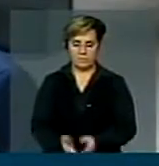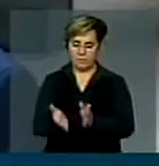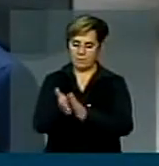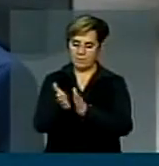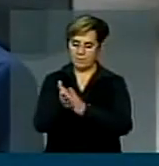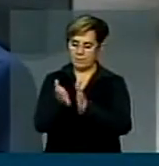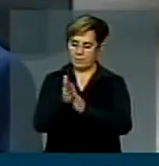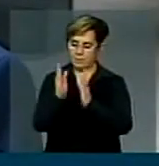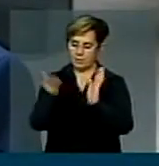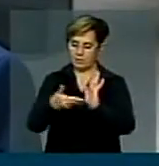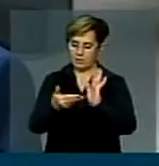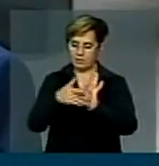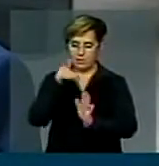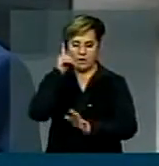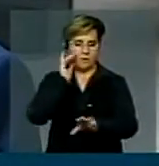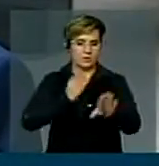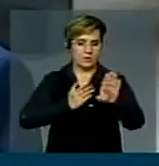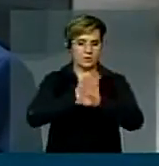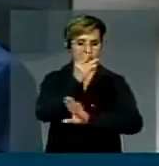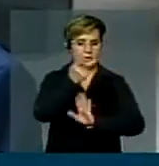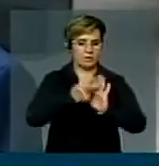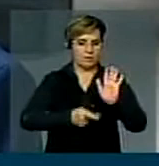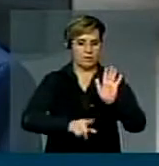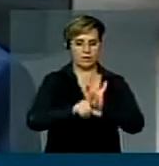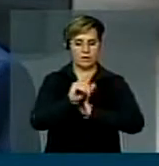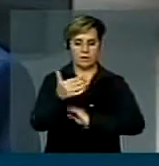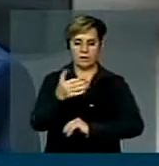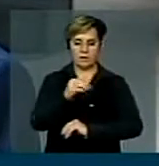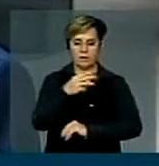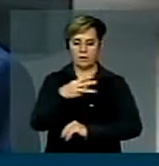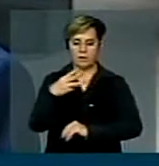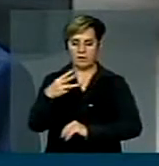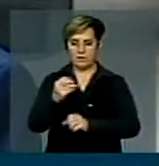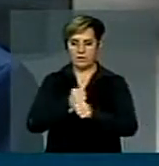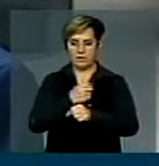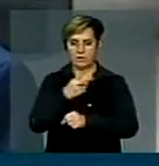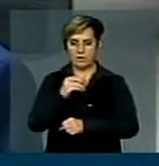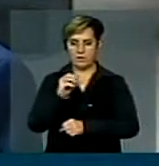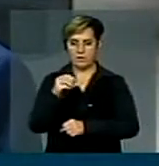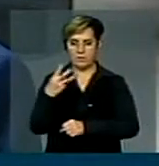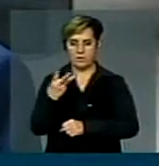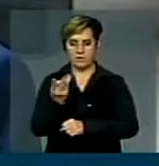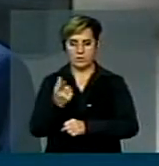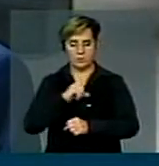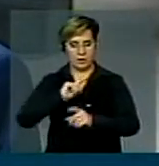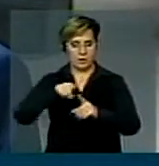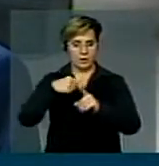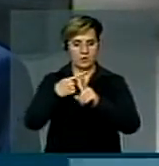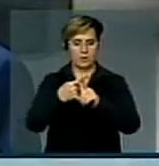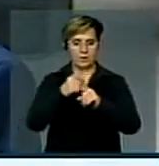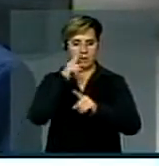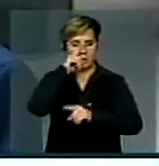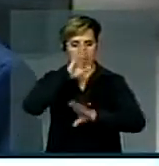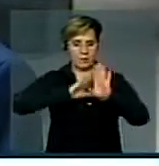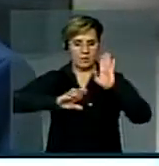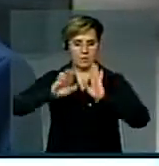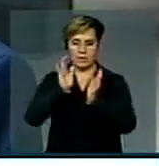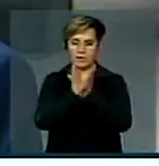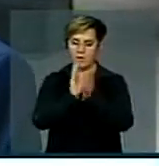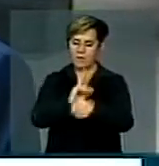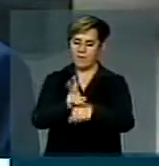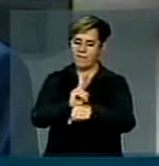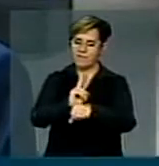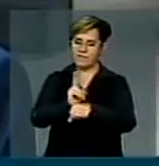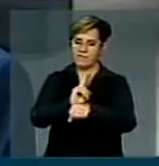senhor presidente, que no dia de ontem aprovou o projeto de lei 1033-2003, que estende o adicional de periculosidades aos